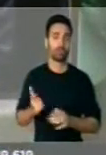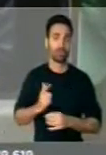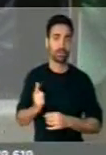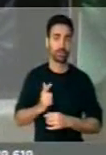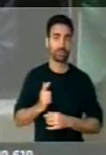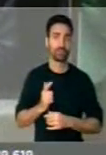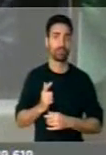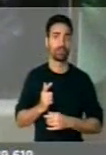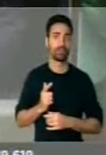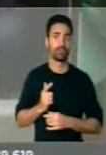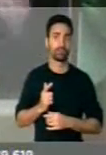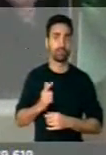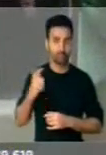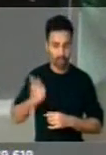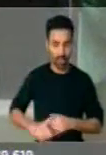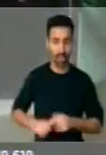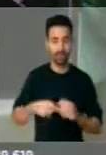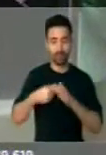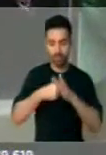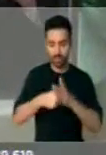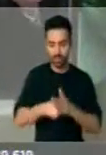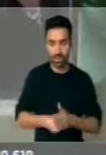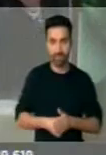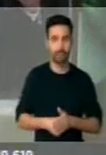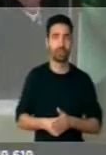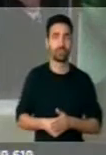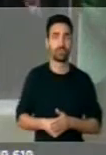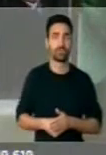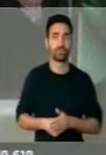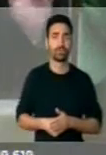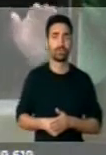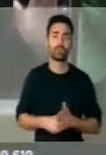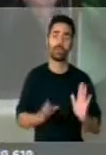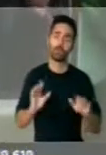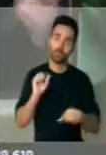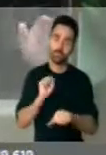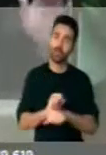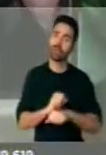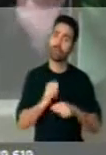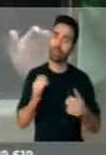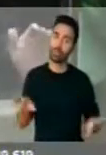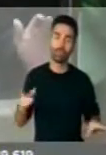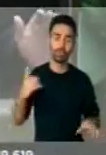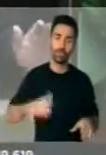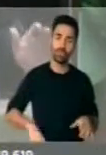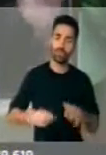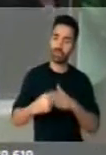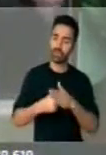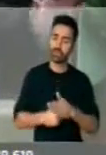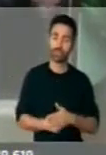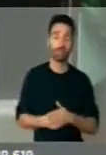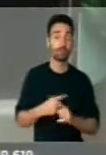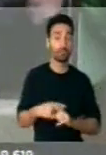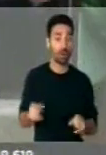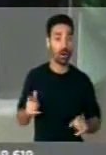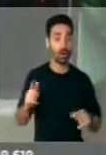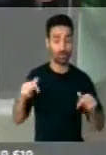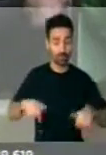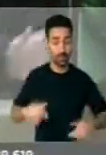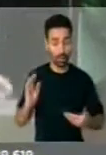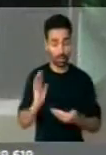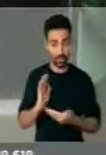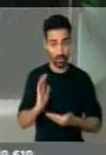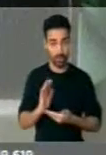surgirão. E eu espero que não pare mais isso. Mas nós corremos o risco. E a Câmara não tem